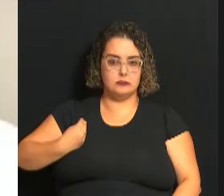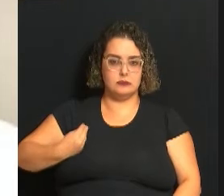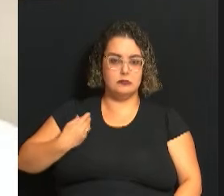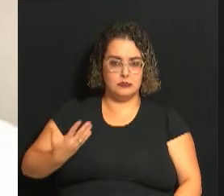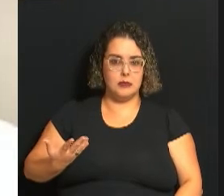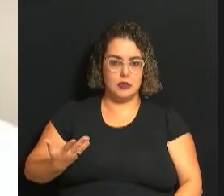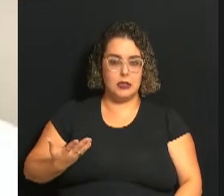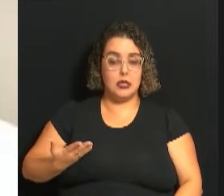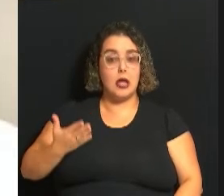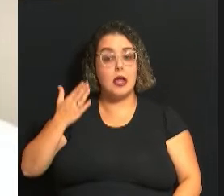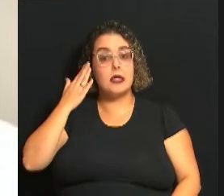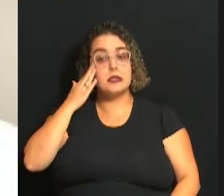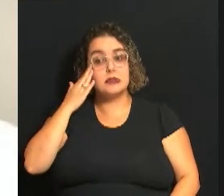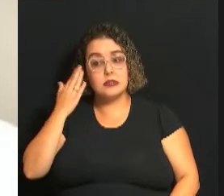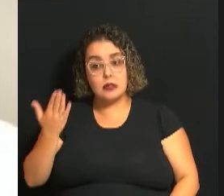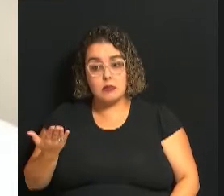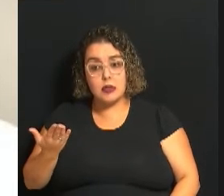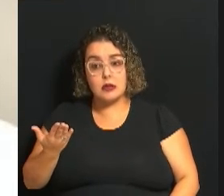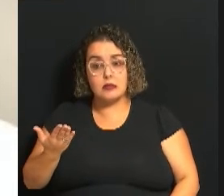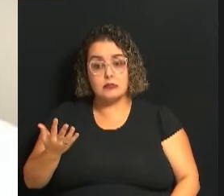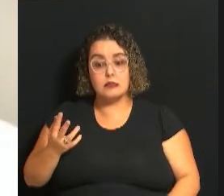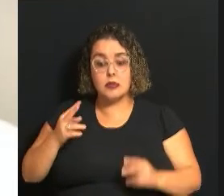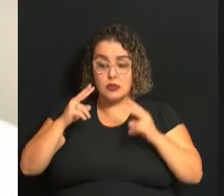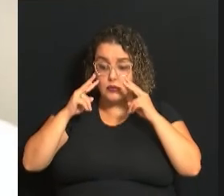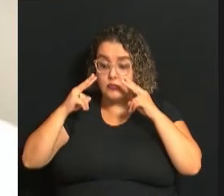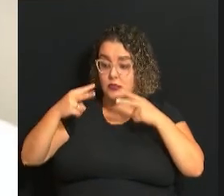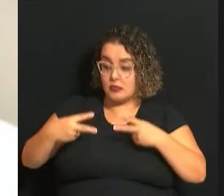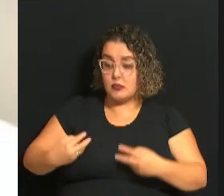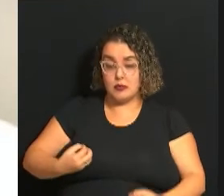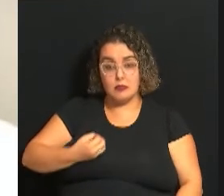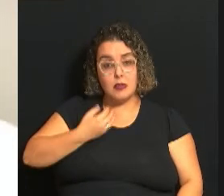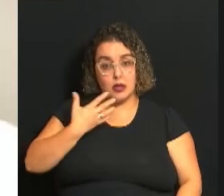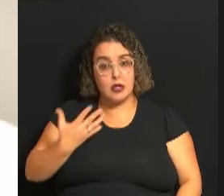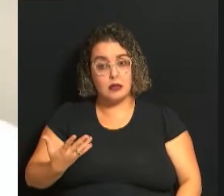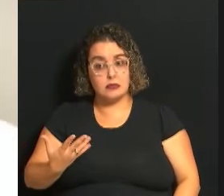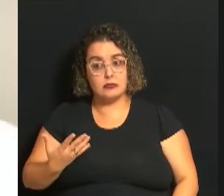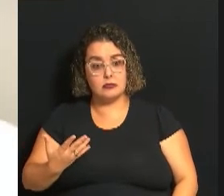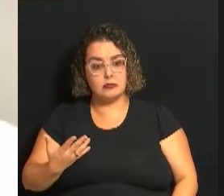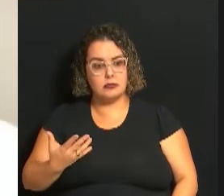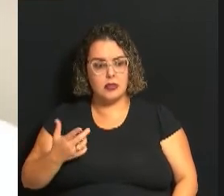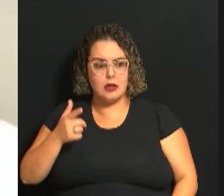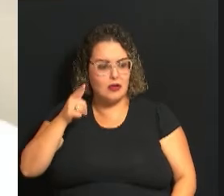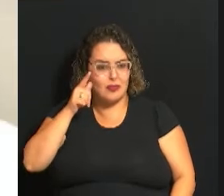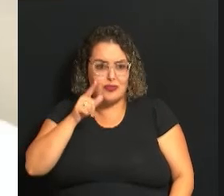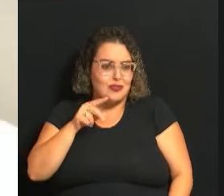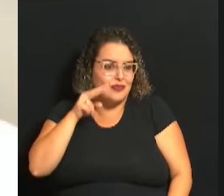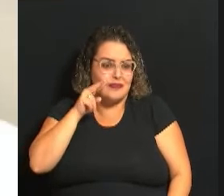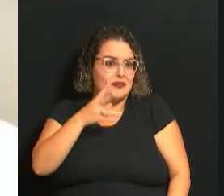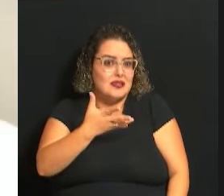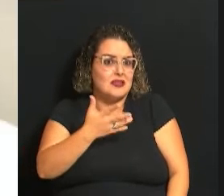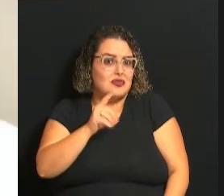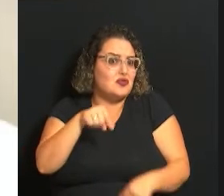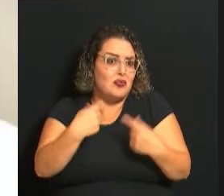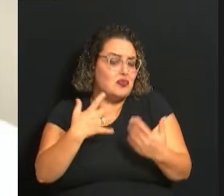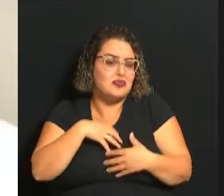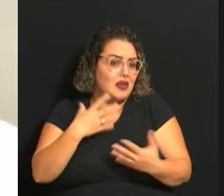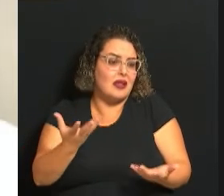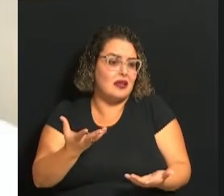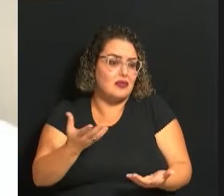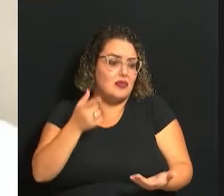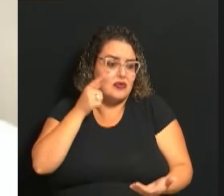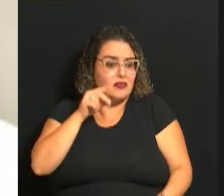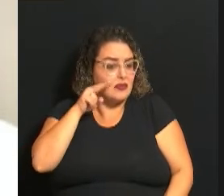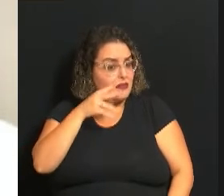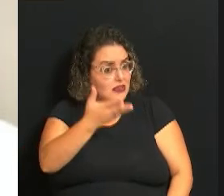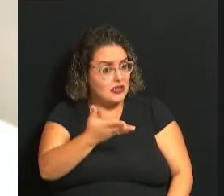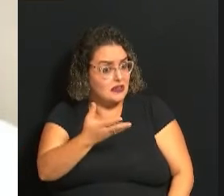que eu estaria, né, eu já me via bem. Muitas pessoas falavam, eu não consigo te ver de outra forma, eu só consigo ver você assim, né?